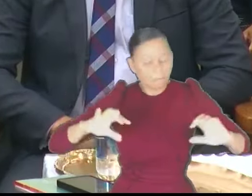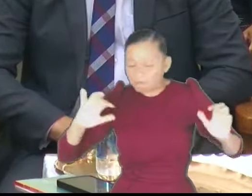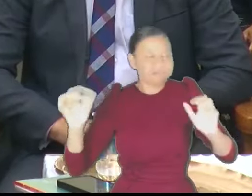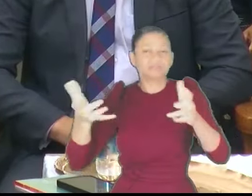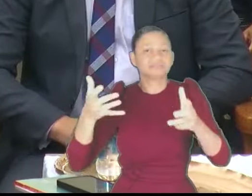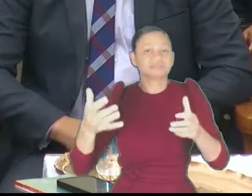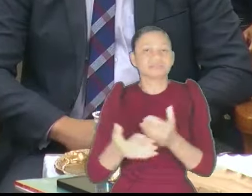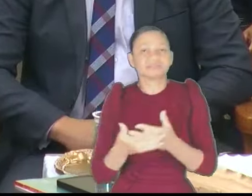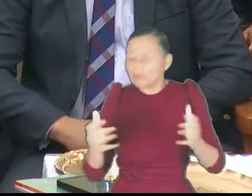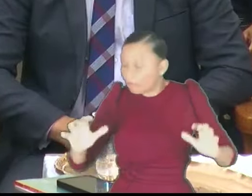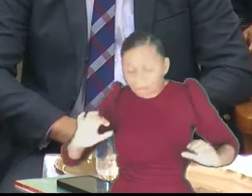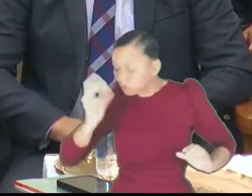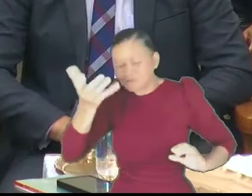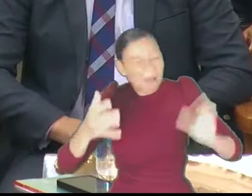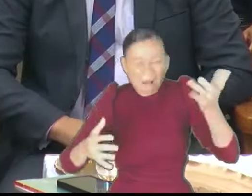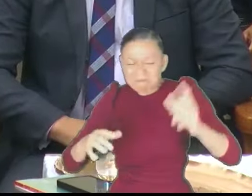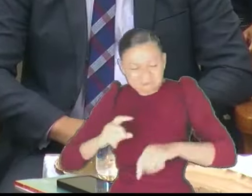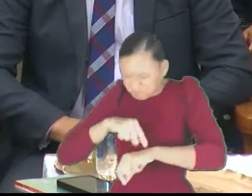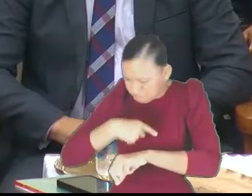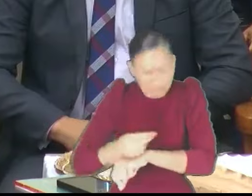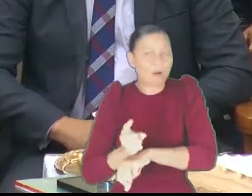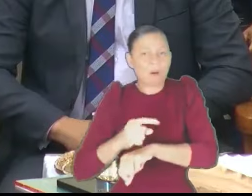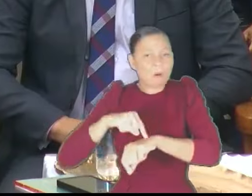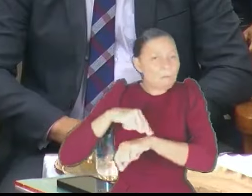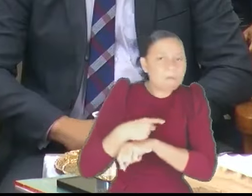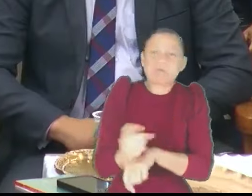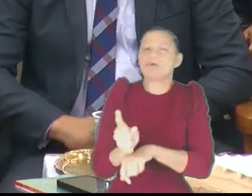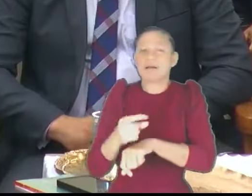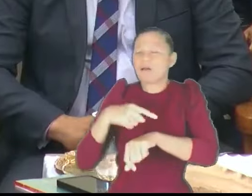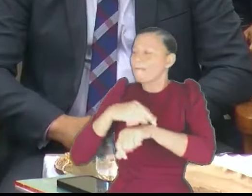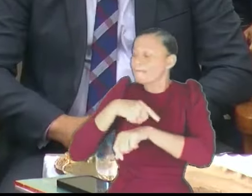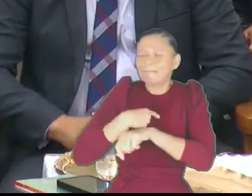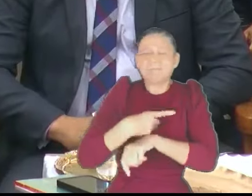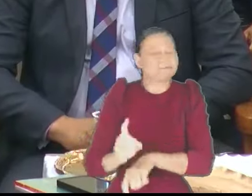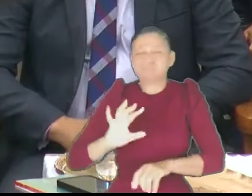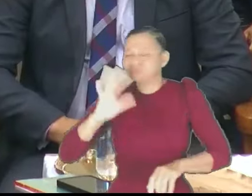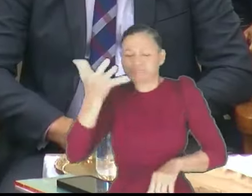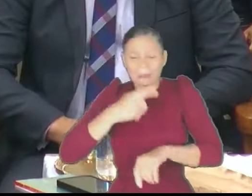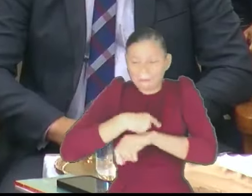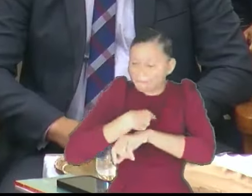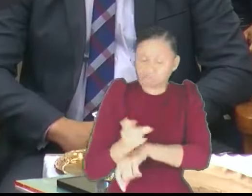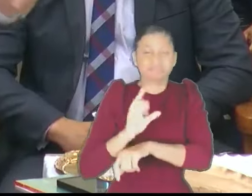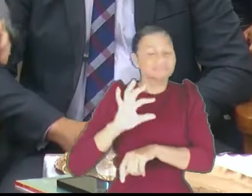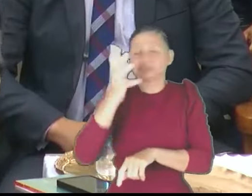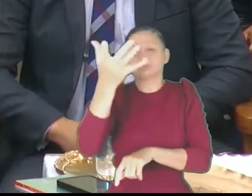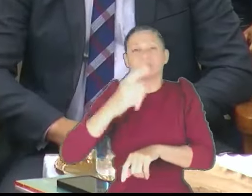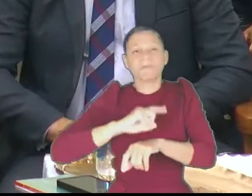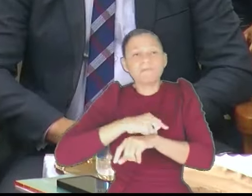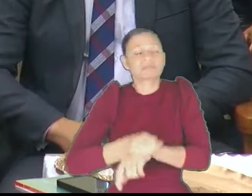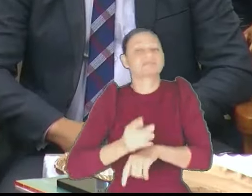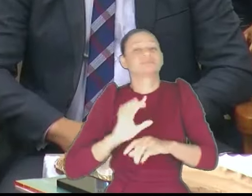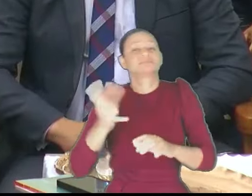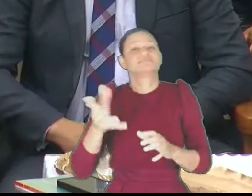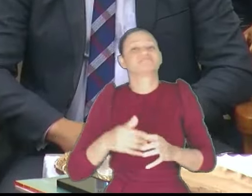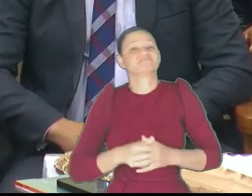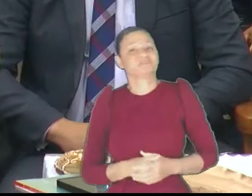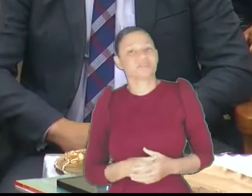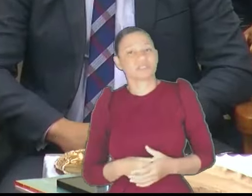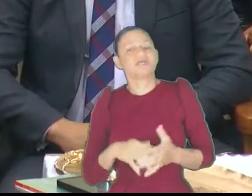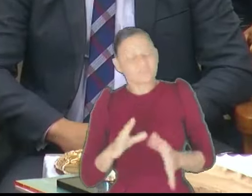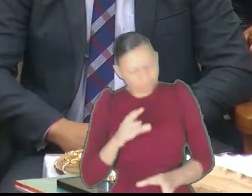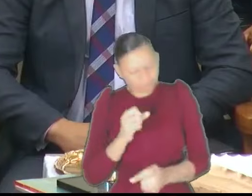ele batiza, de repente ele renova, de repente ele fala, de repente ele opera, de repente ele se manifesta. Então segura